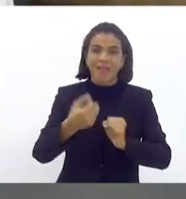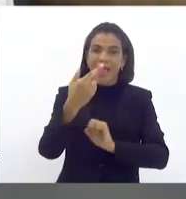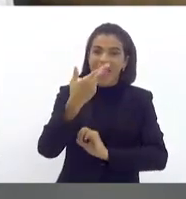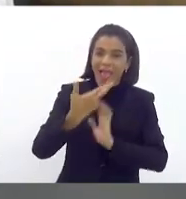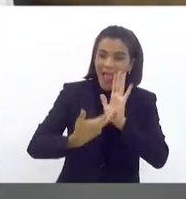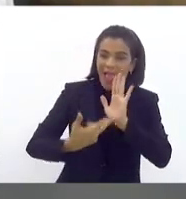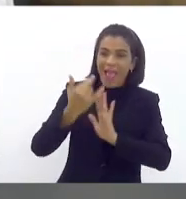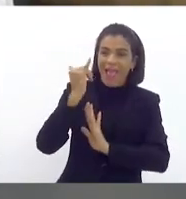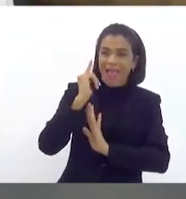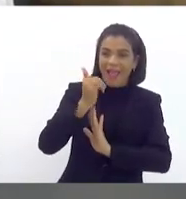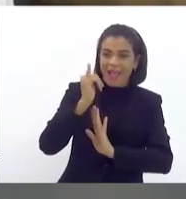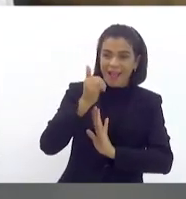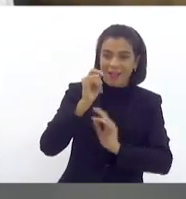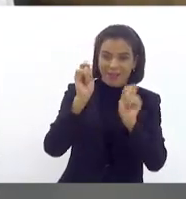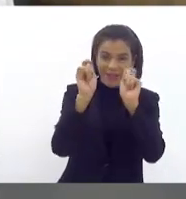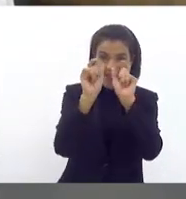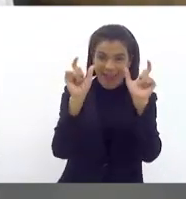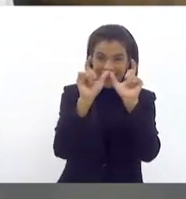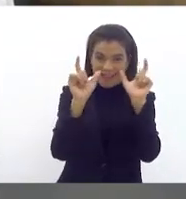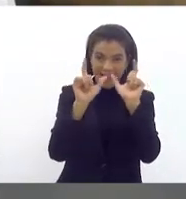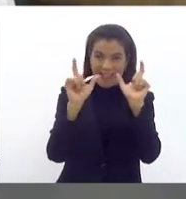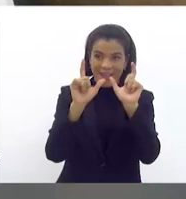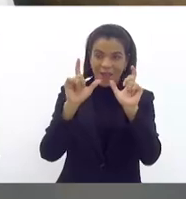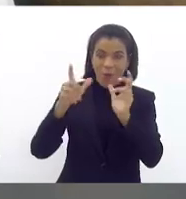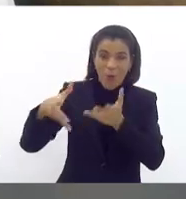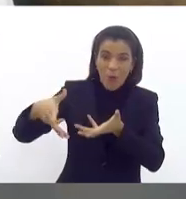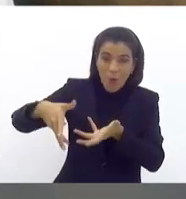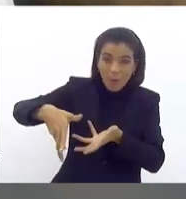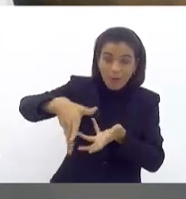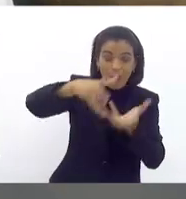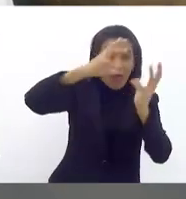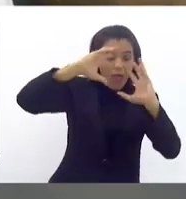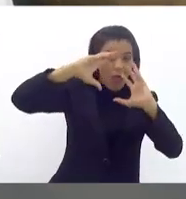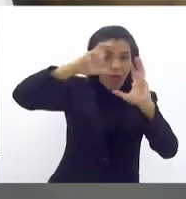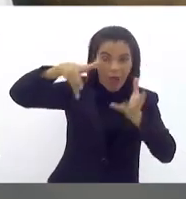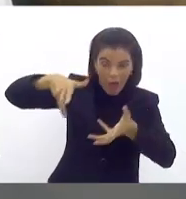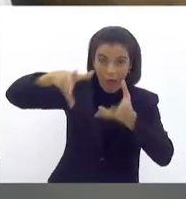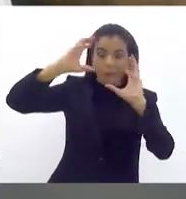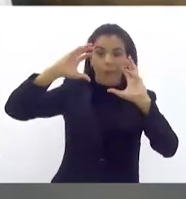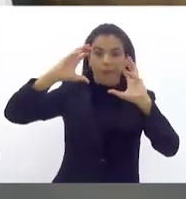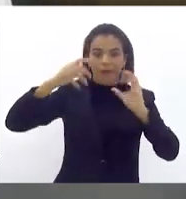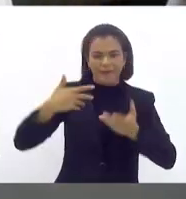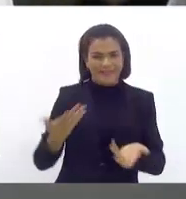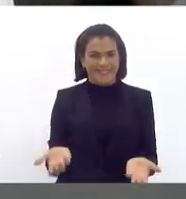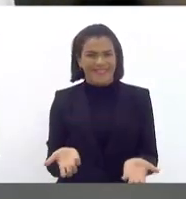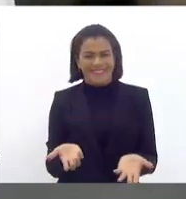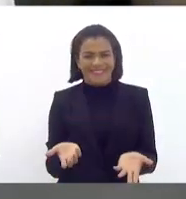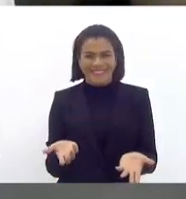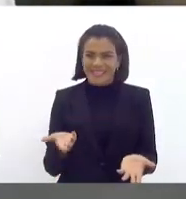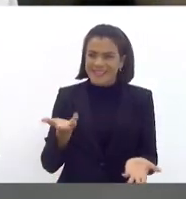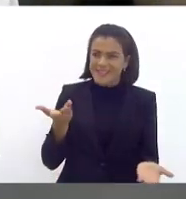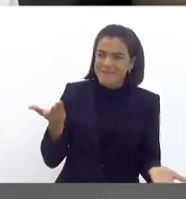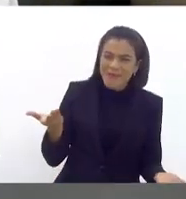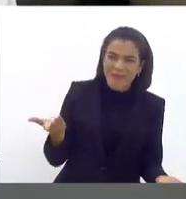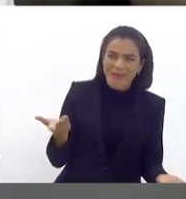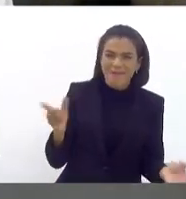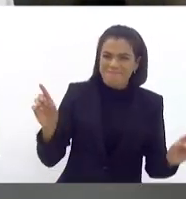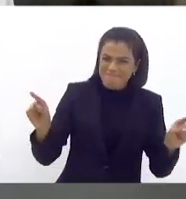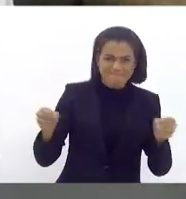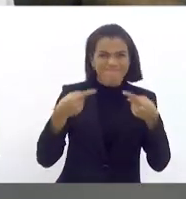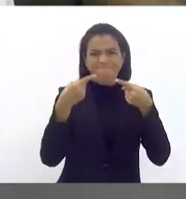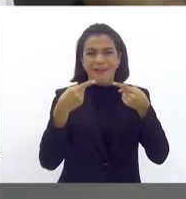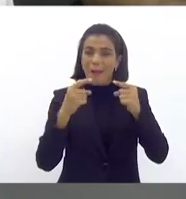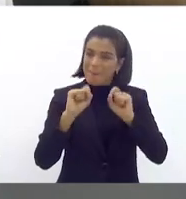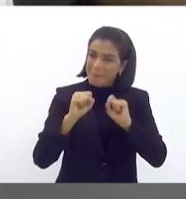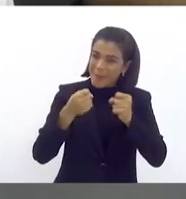Relator, atento. O mundo está do avesso mesmo. Eu estou confrontando o deputado Serginho, meu aliado, meu irmão, para defender